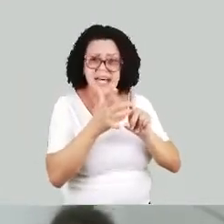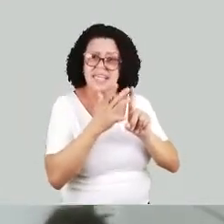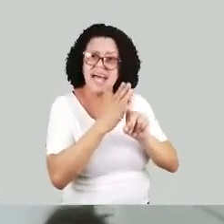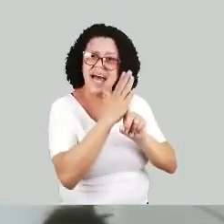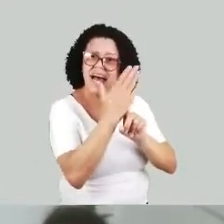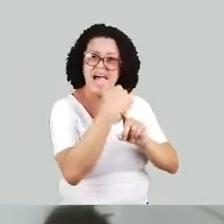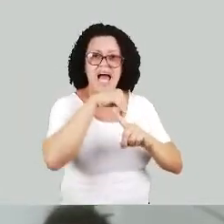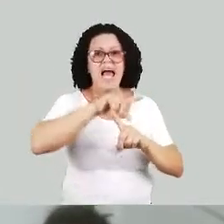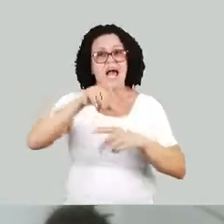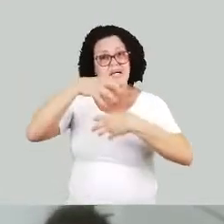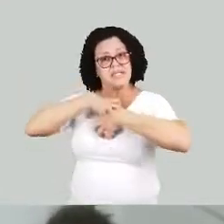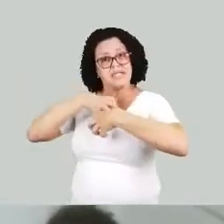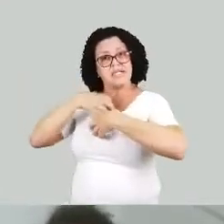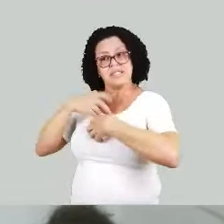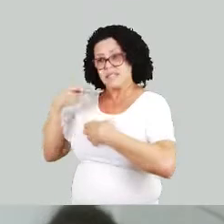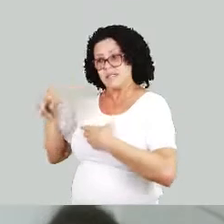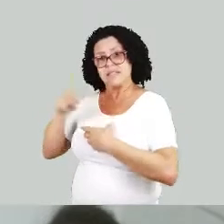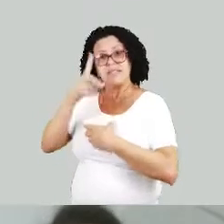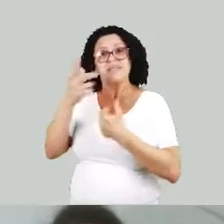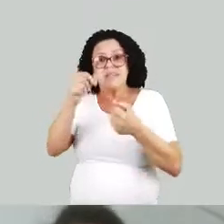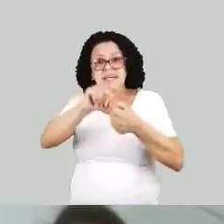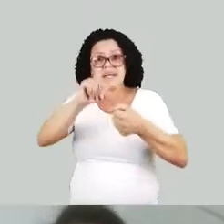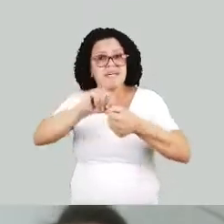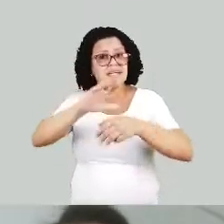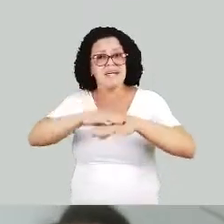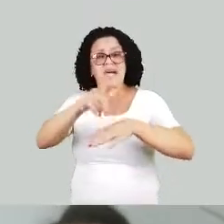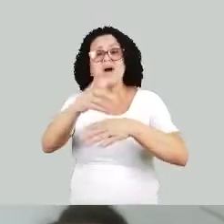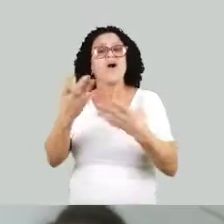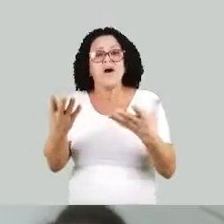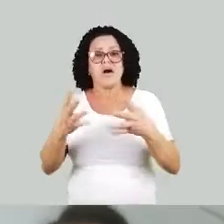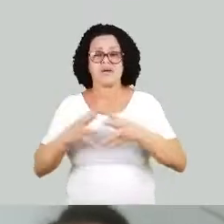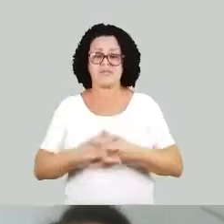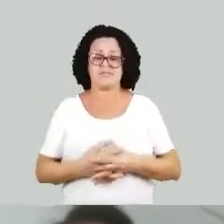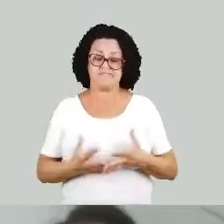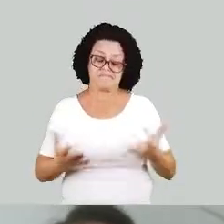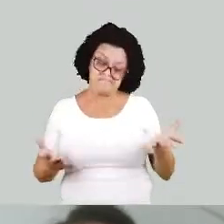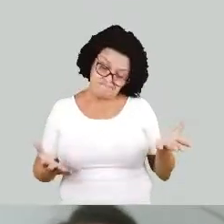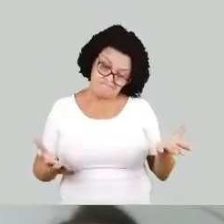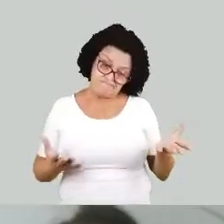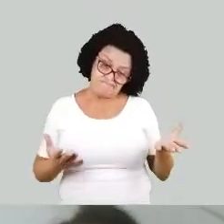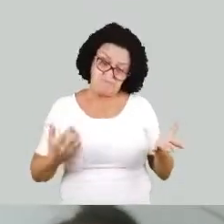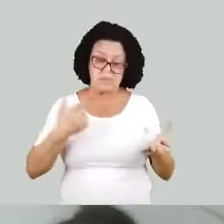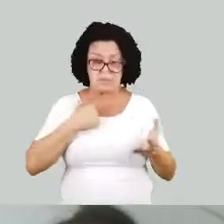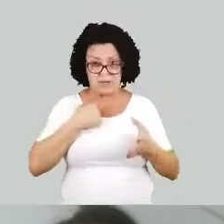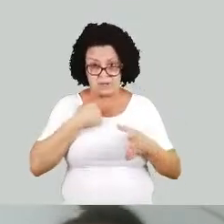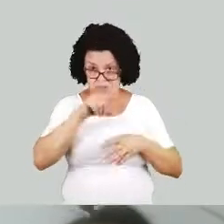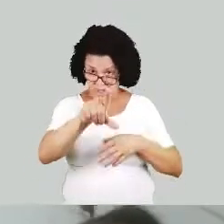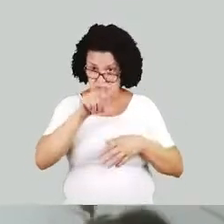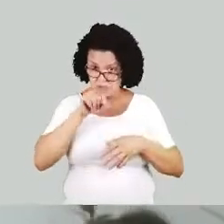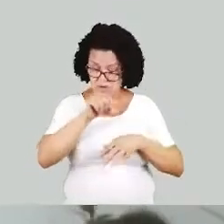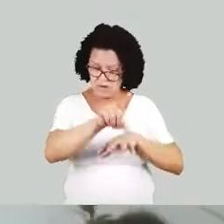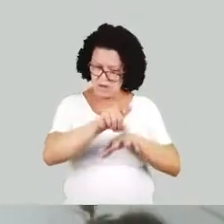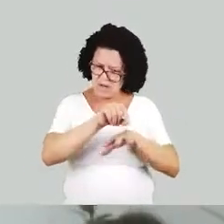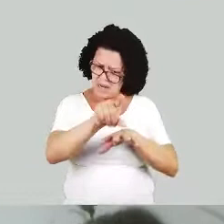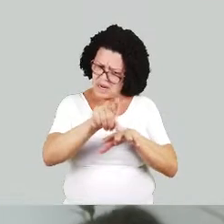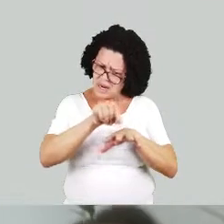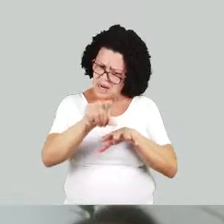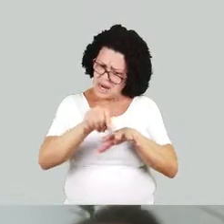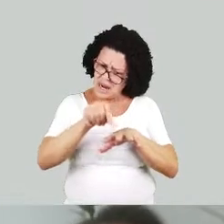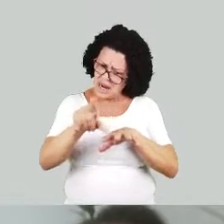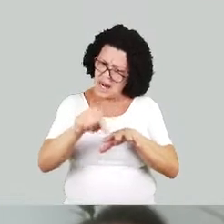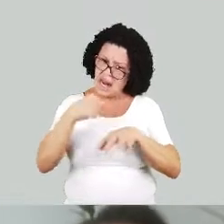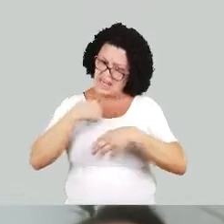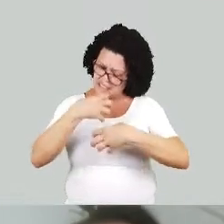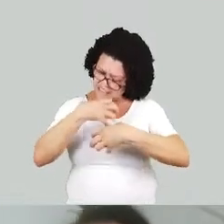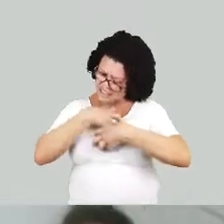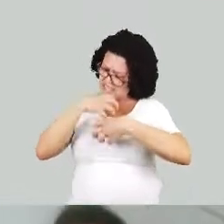do seu próprio sofrimento, tá? Então, à medida que eu escolho arrastar a pedra, como a